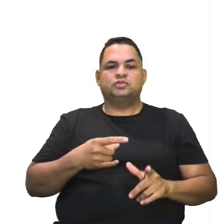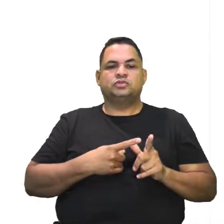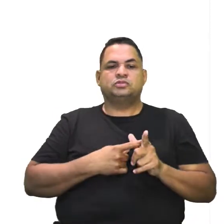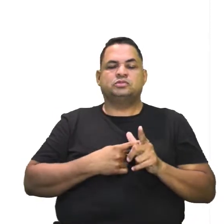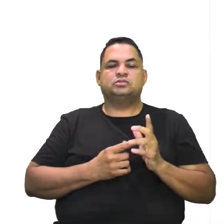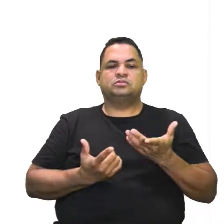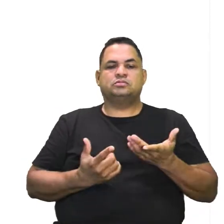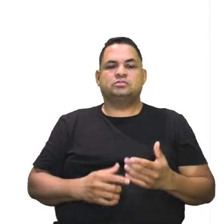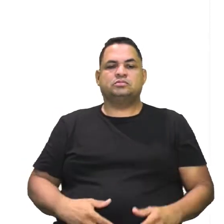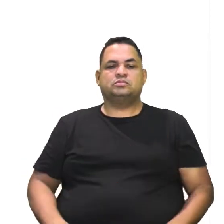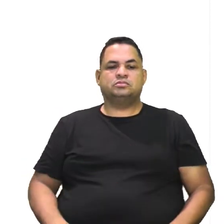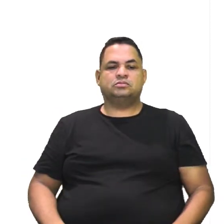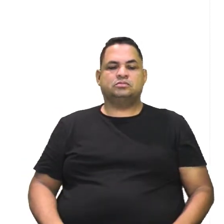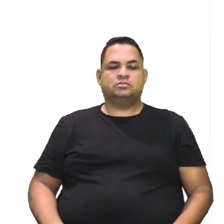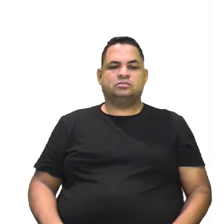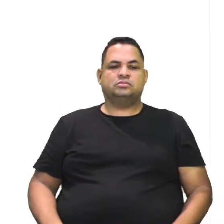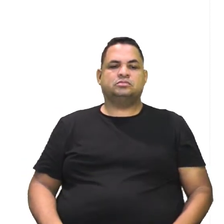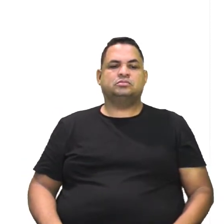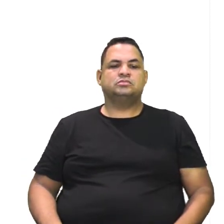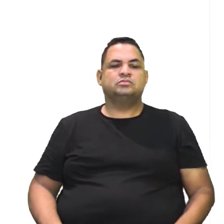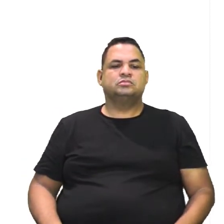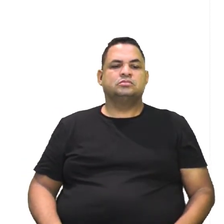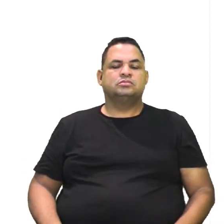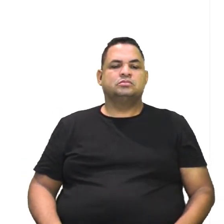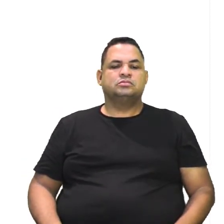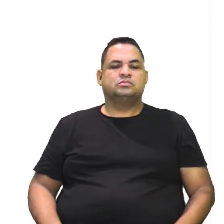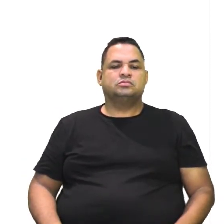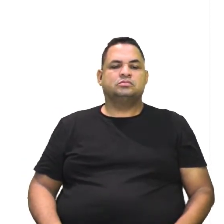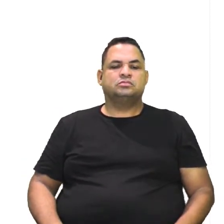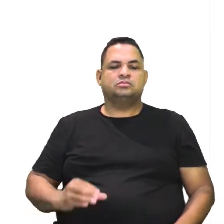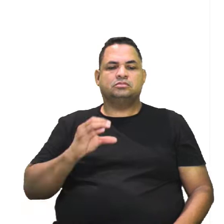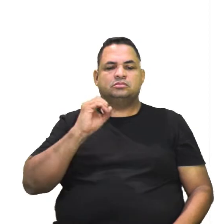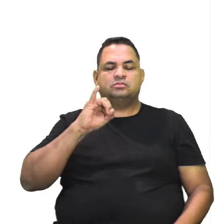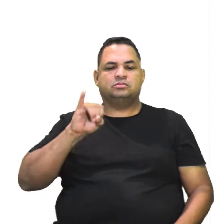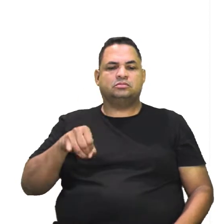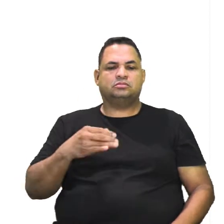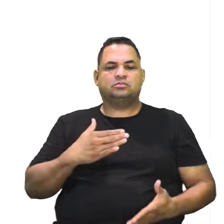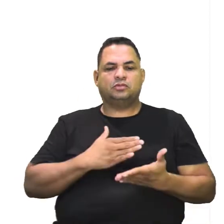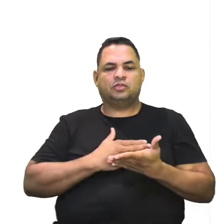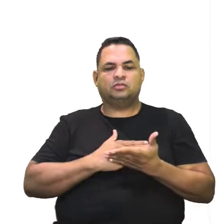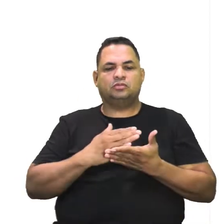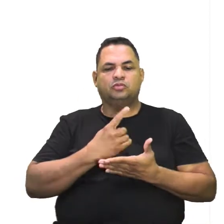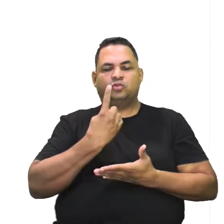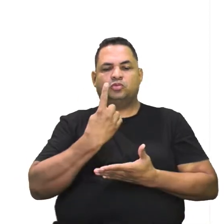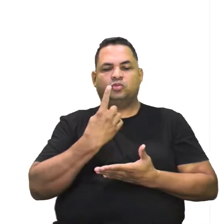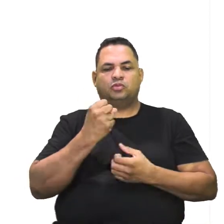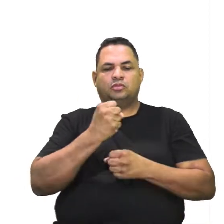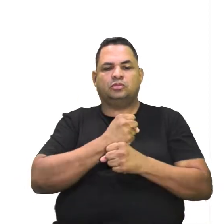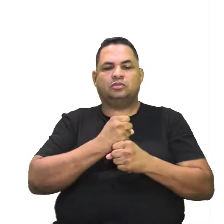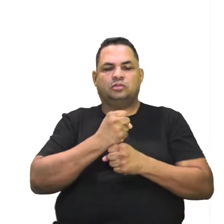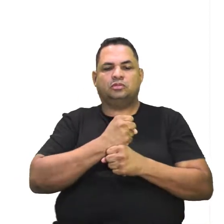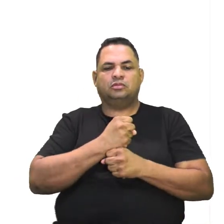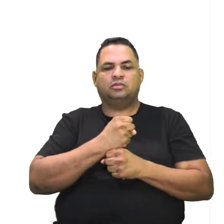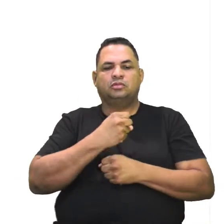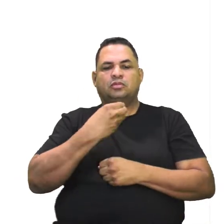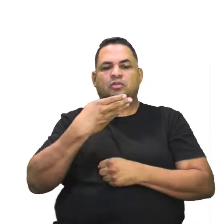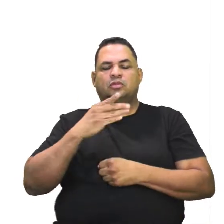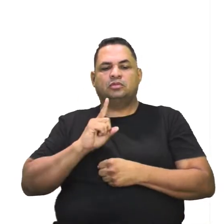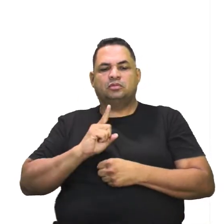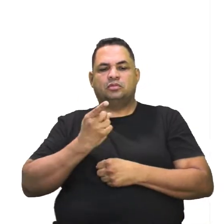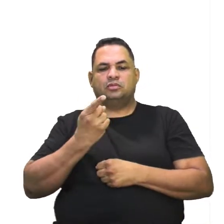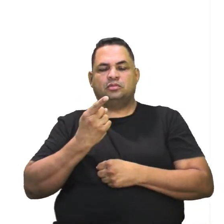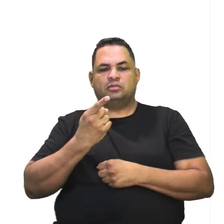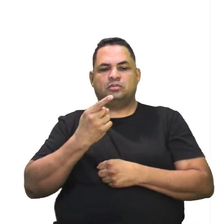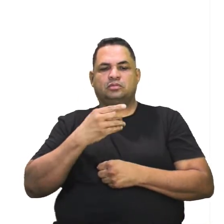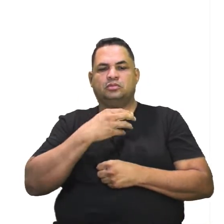isso. né? Então, 0 momento, né? Não tem tempo nenhum, então 0 juros. Quando foi para um ano,